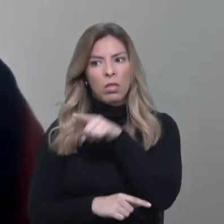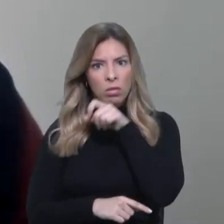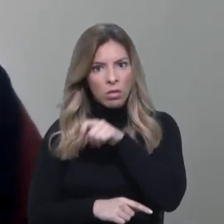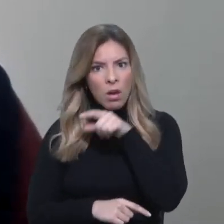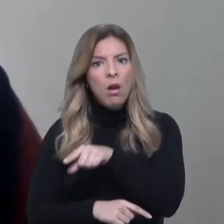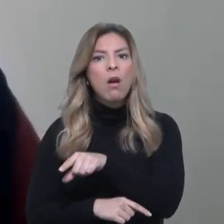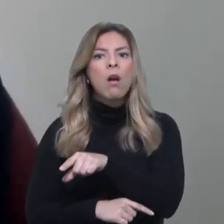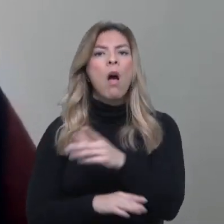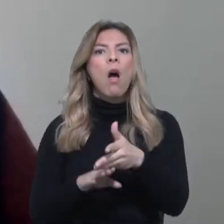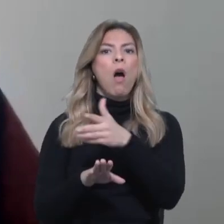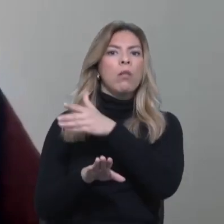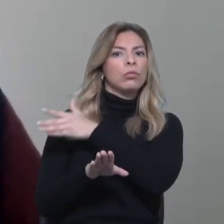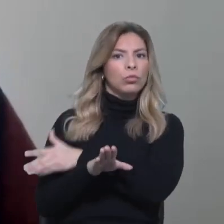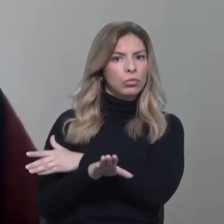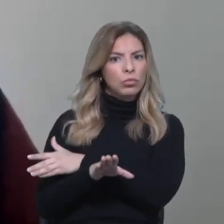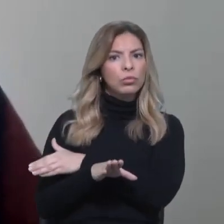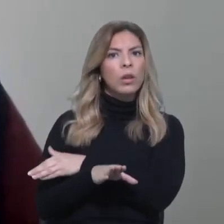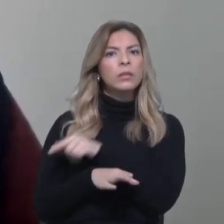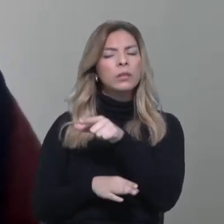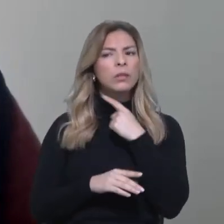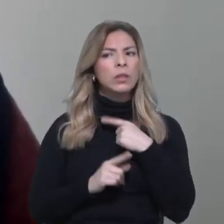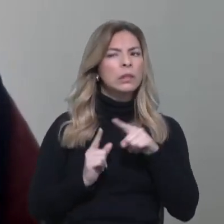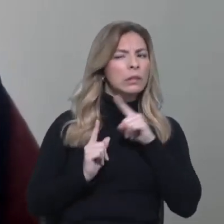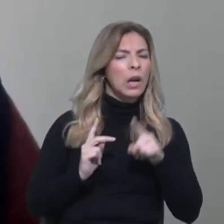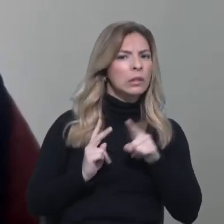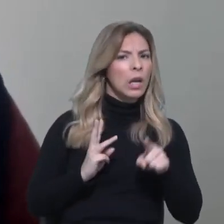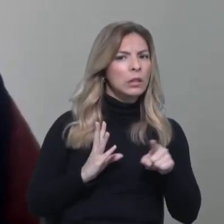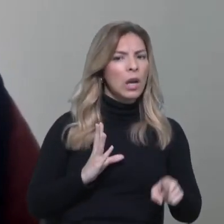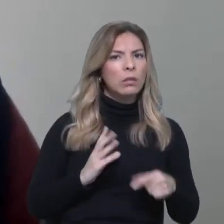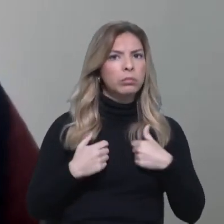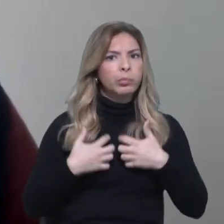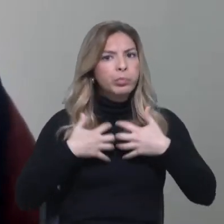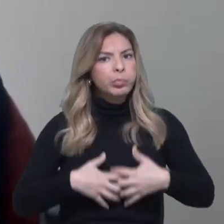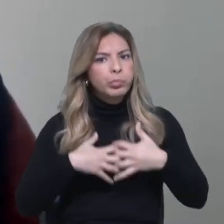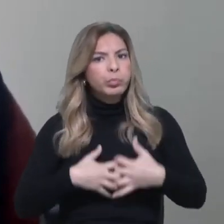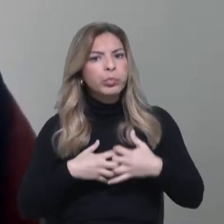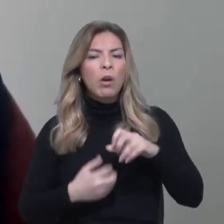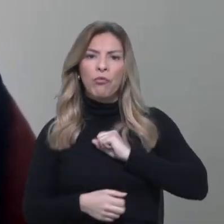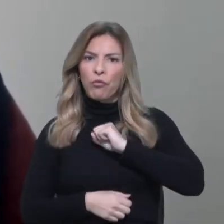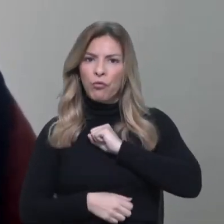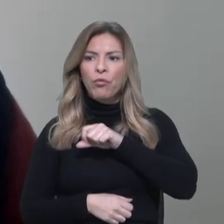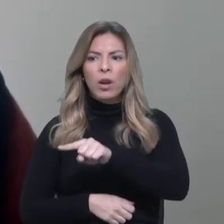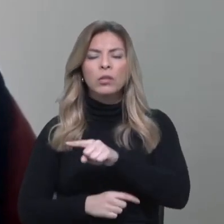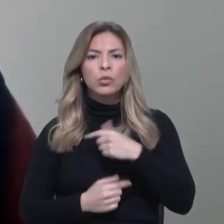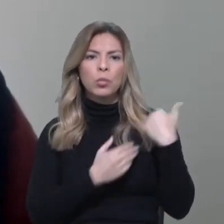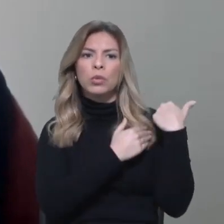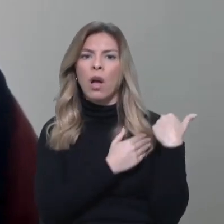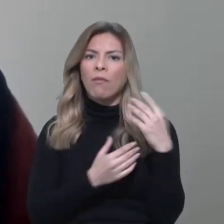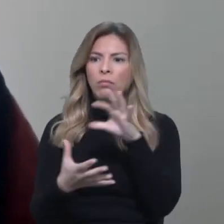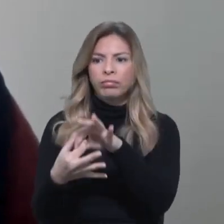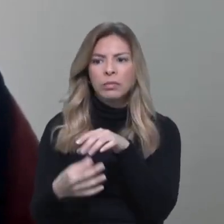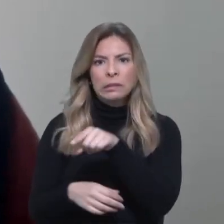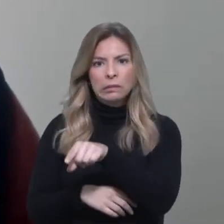aquele que nos agride? Este é o ponto que tenho levantado em várias das minhas perguntas aos responsáveis da Igreja Católica aqui